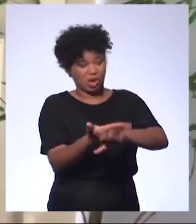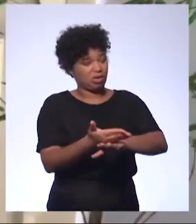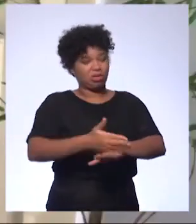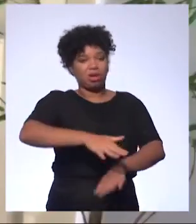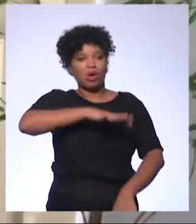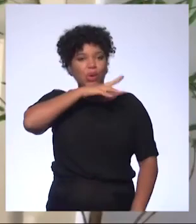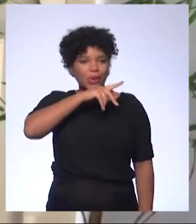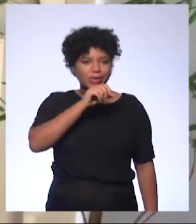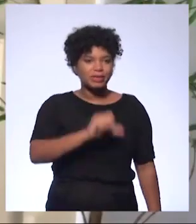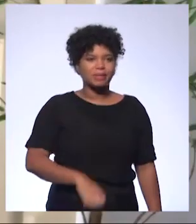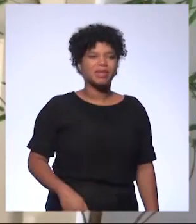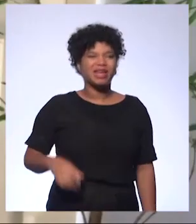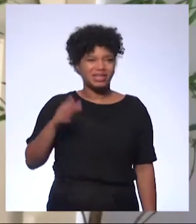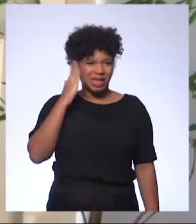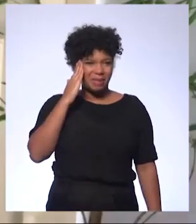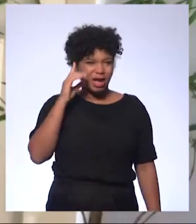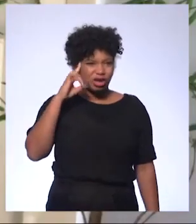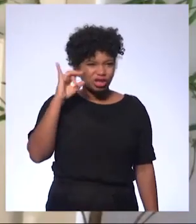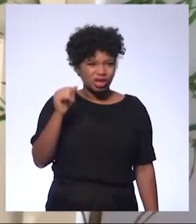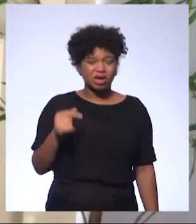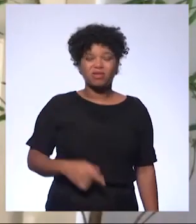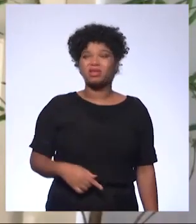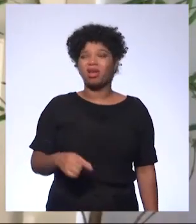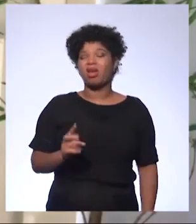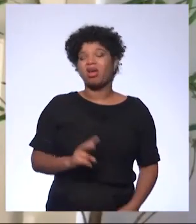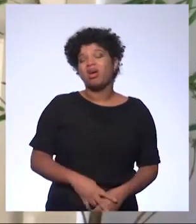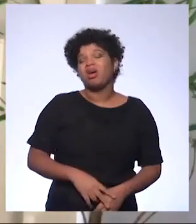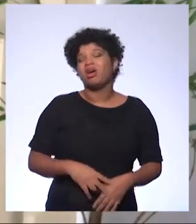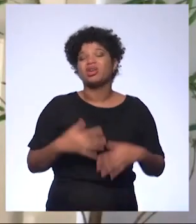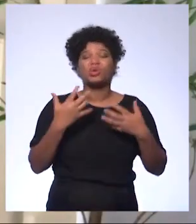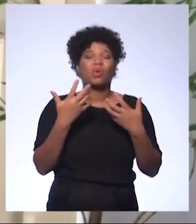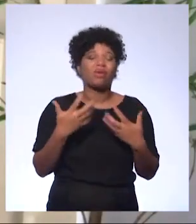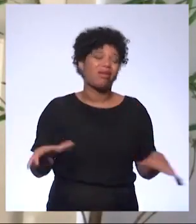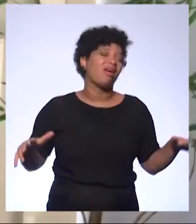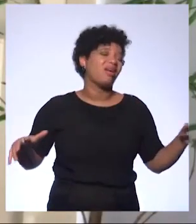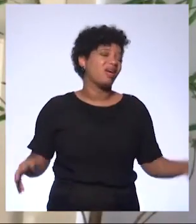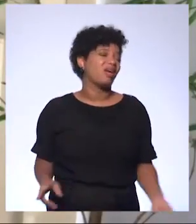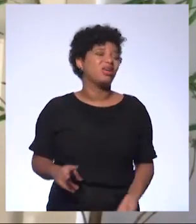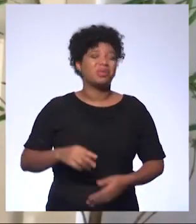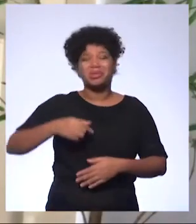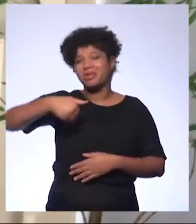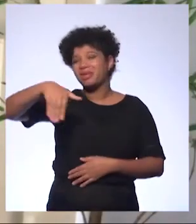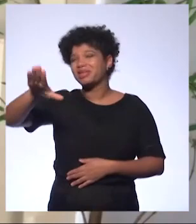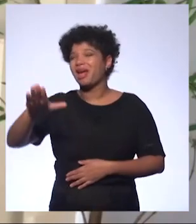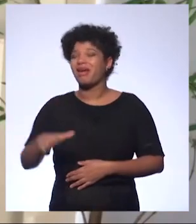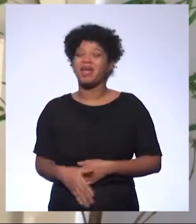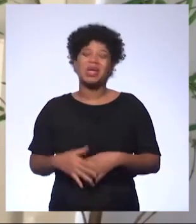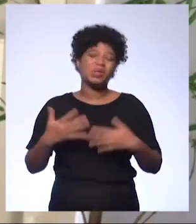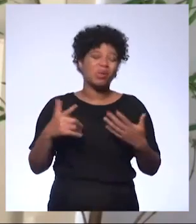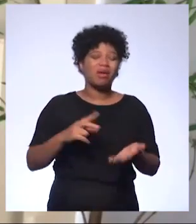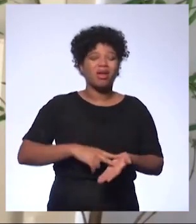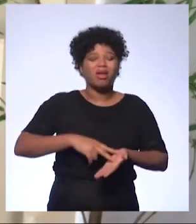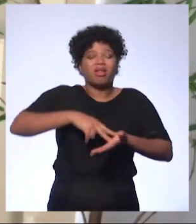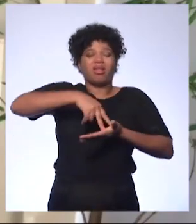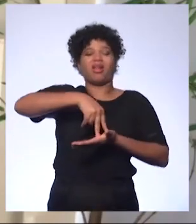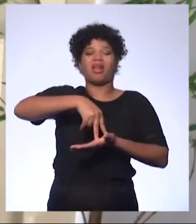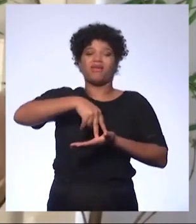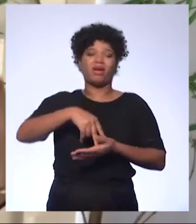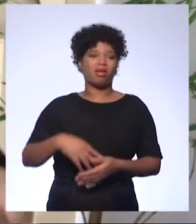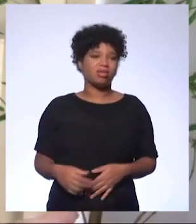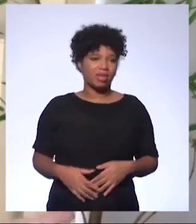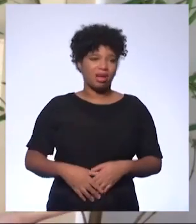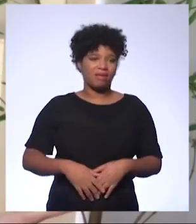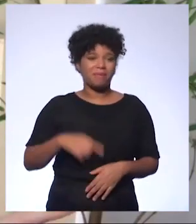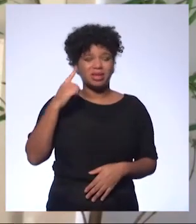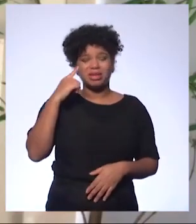desanimado, triste, sem vontade de sair da cama? Alguma vez você já teve a sensação de que a vida para você é